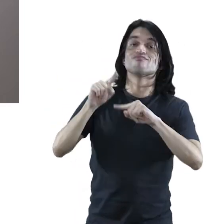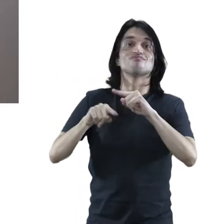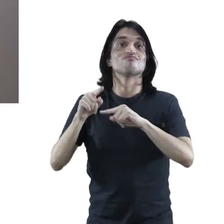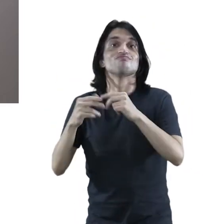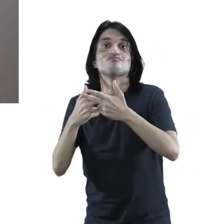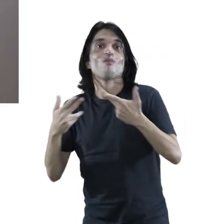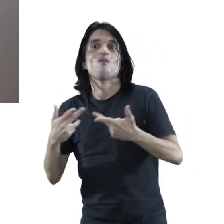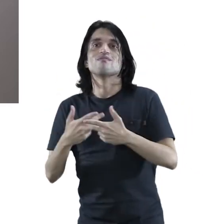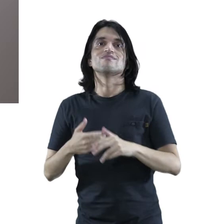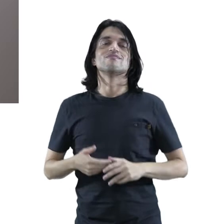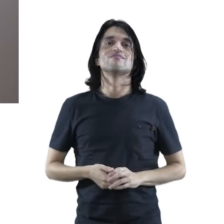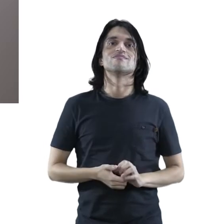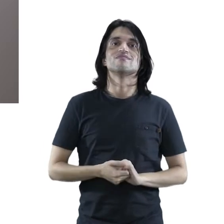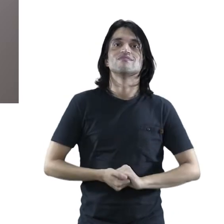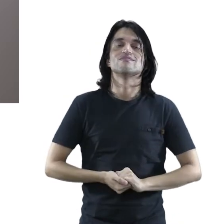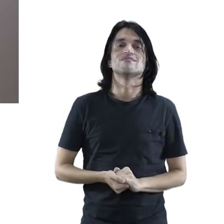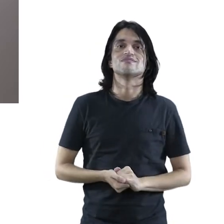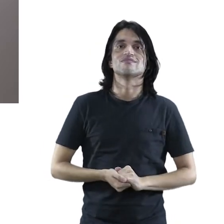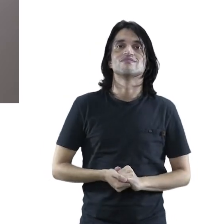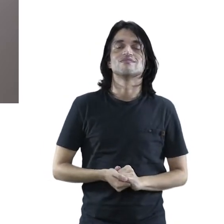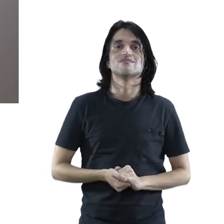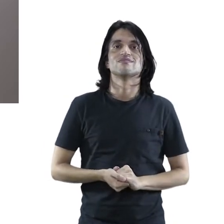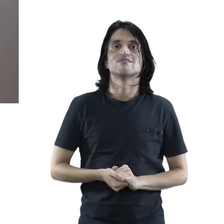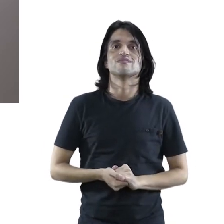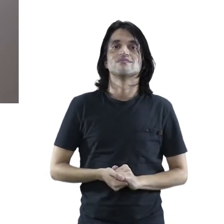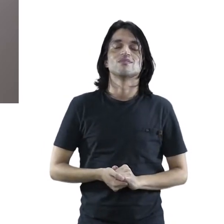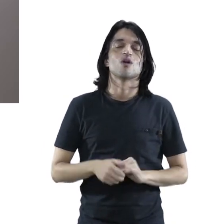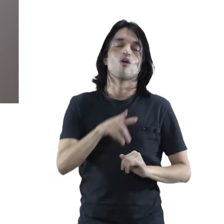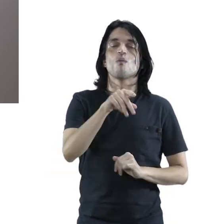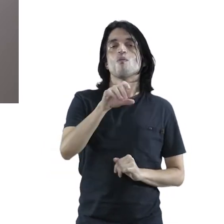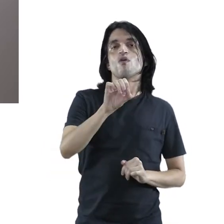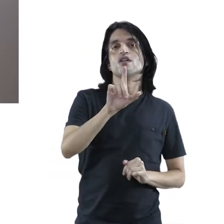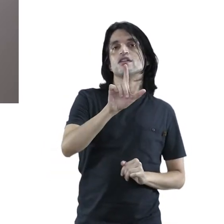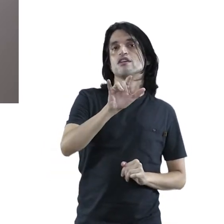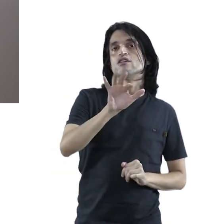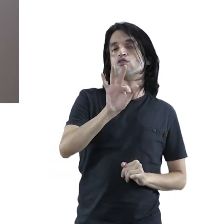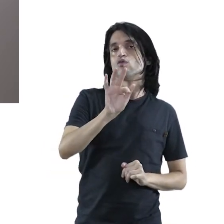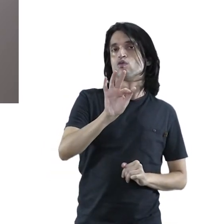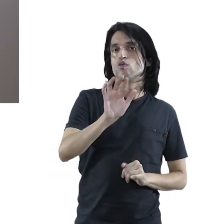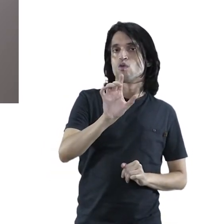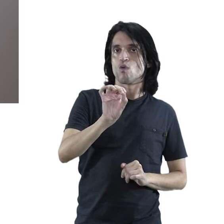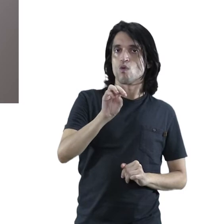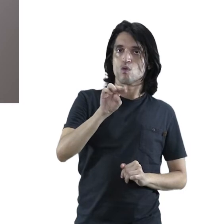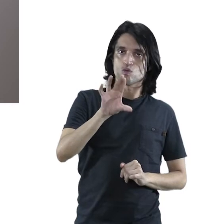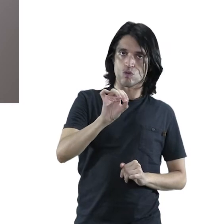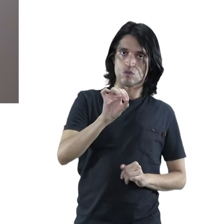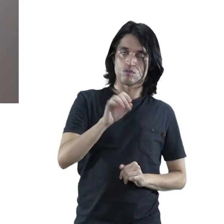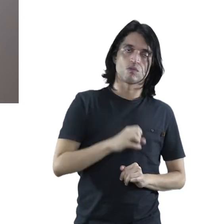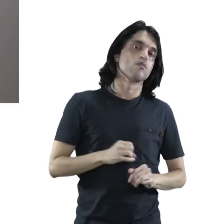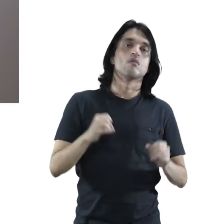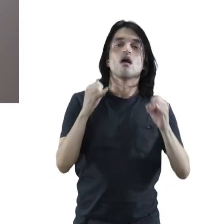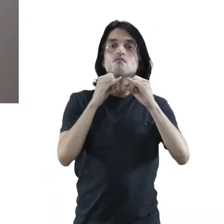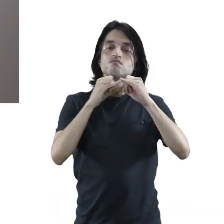as imagens lembram, por exemplo, objetos em nosso cotidiano. Vamos falar um pouco